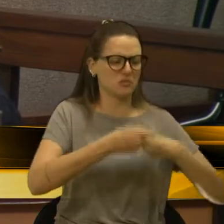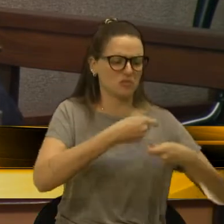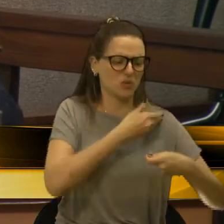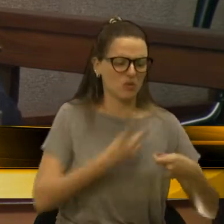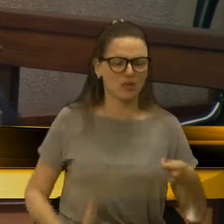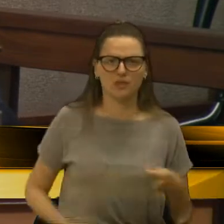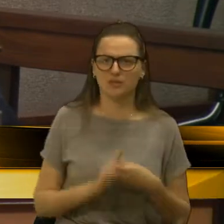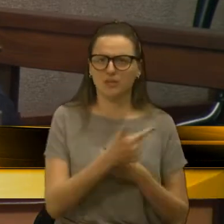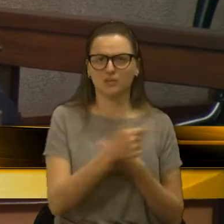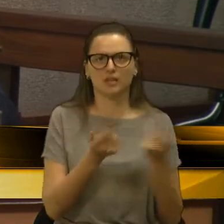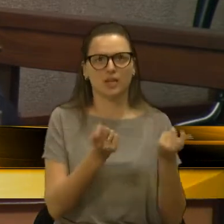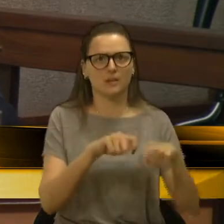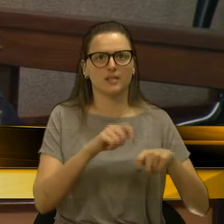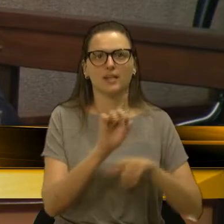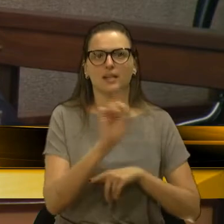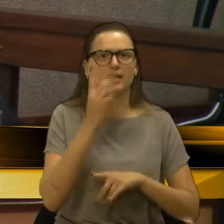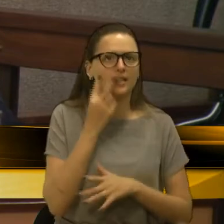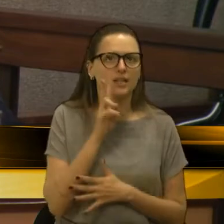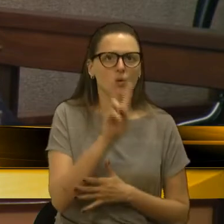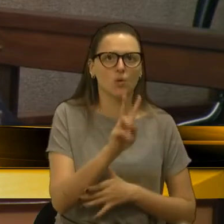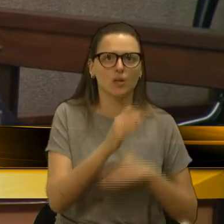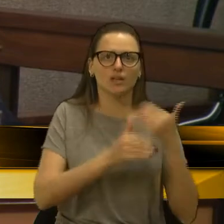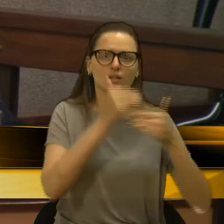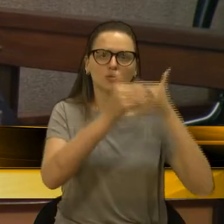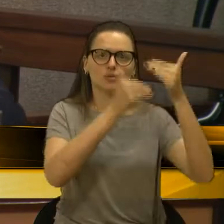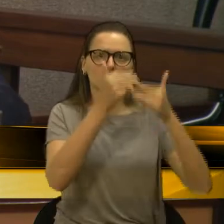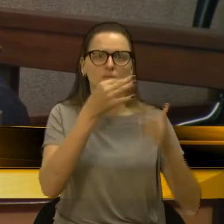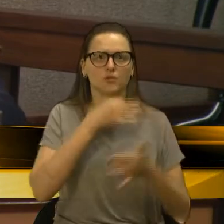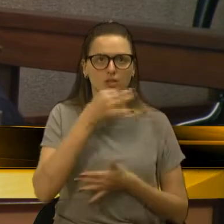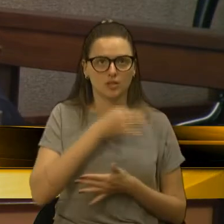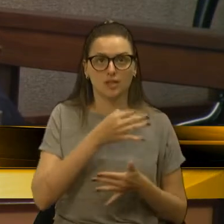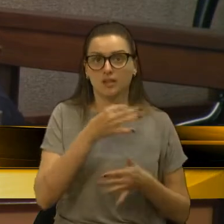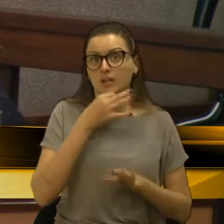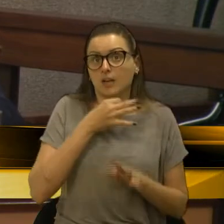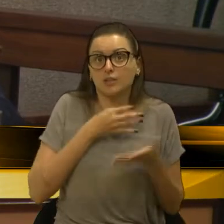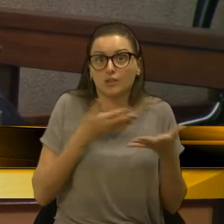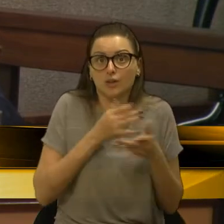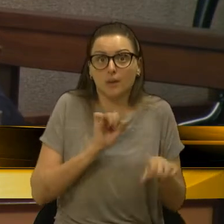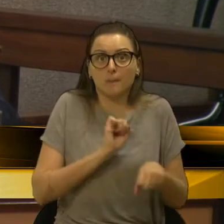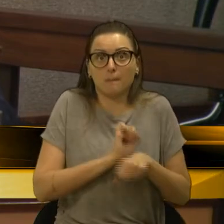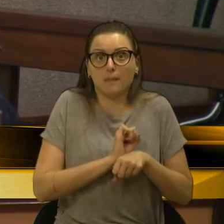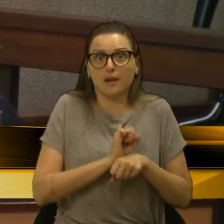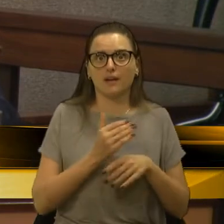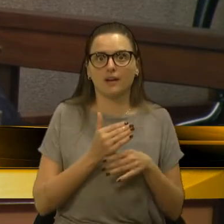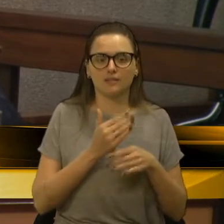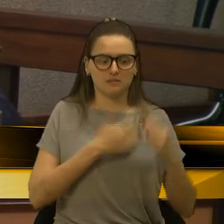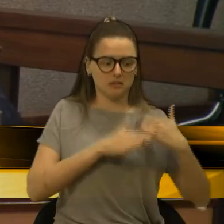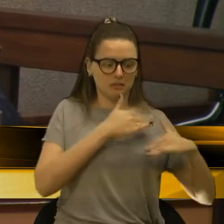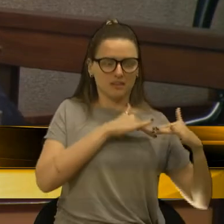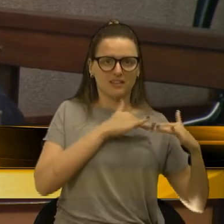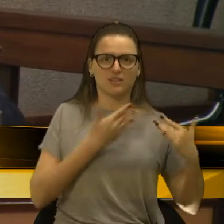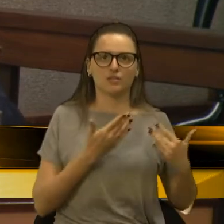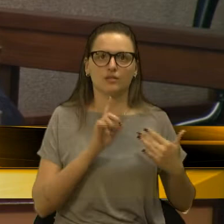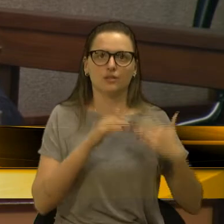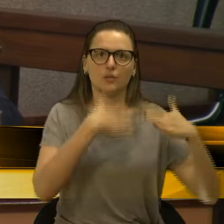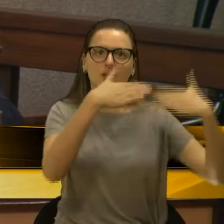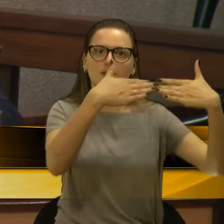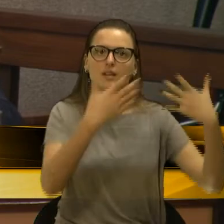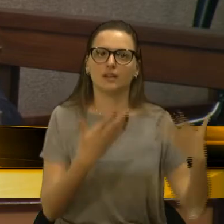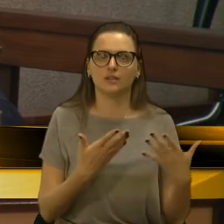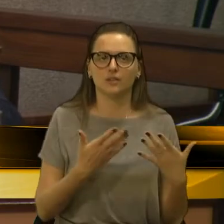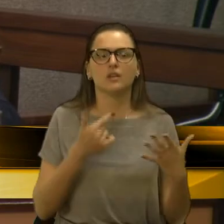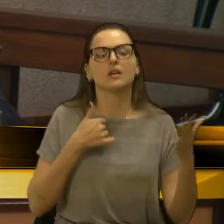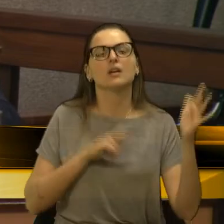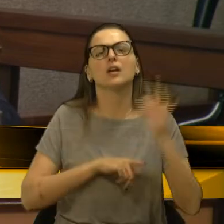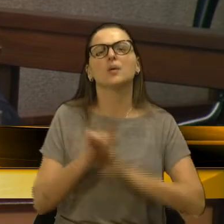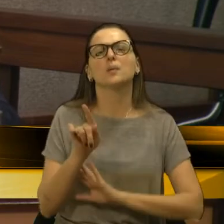administração que não está olhando para o desenvolvimento de Caxias do Sul. Caxias está parada, está andando para trás. E aí eu